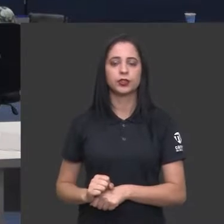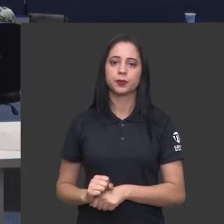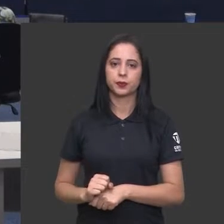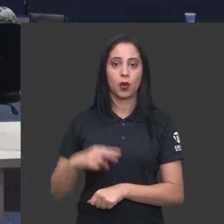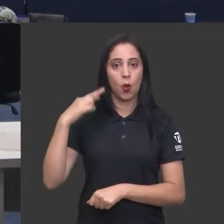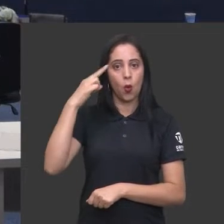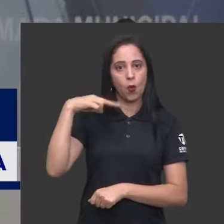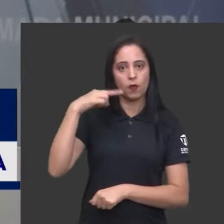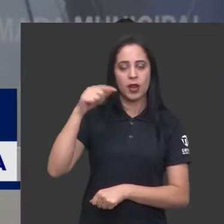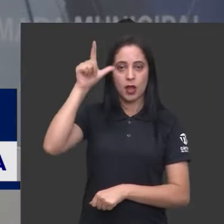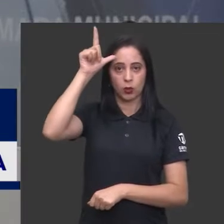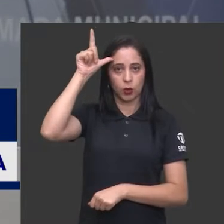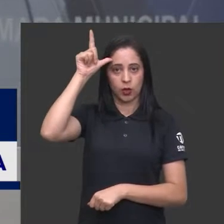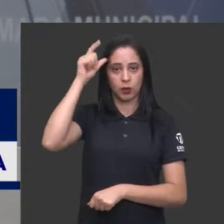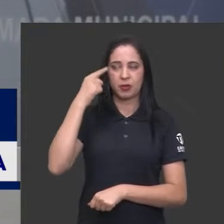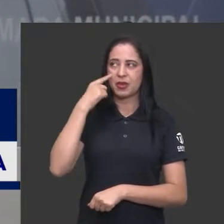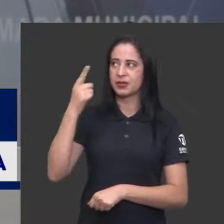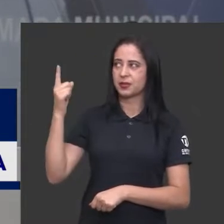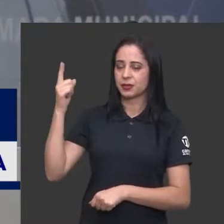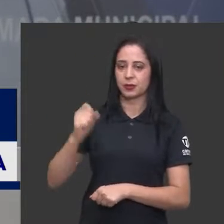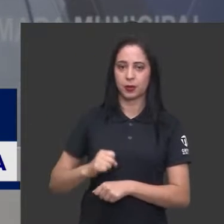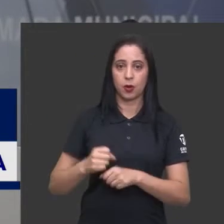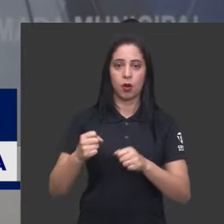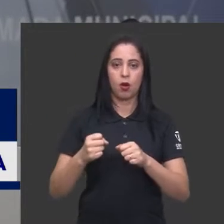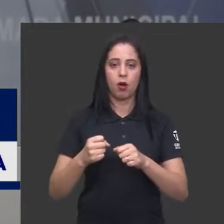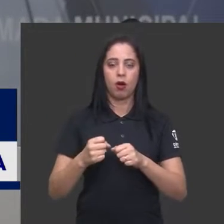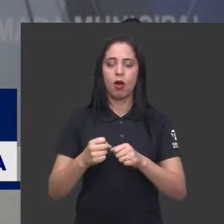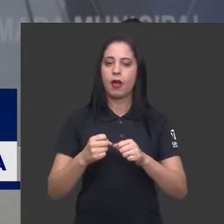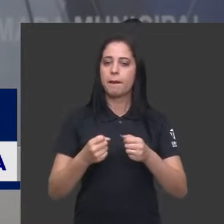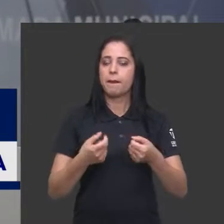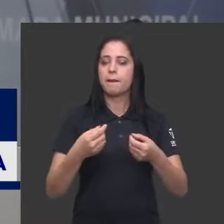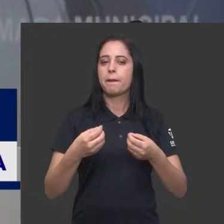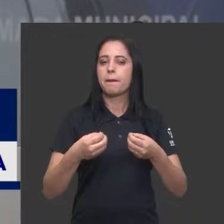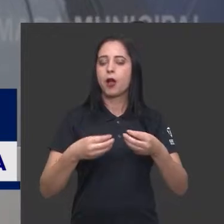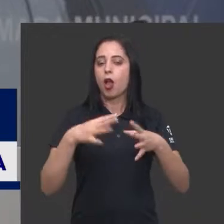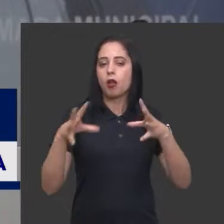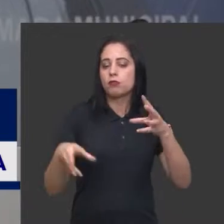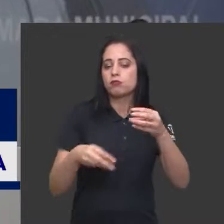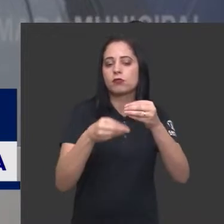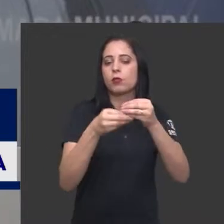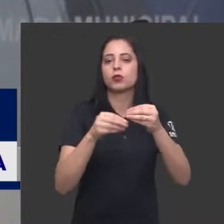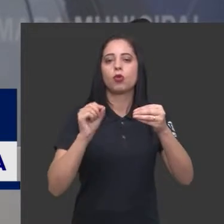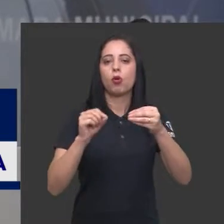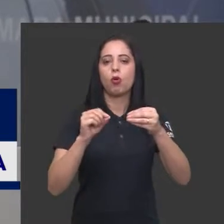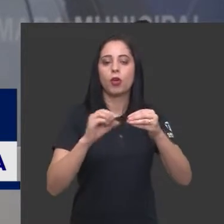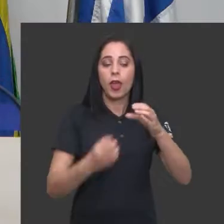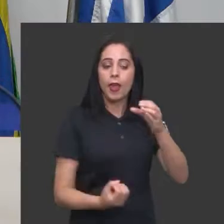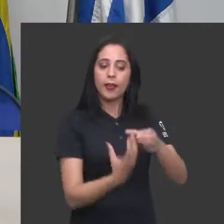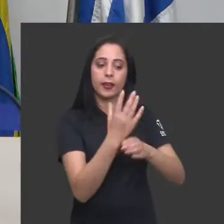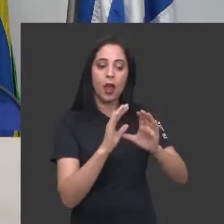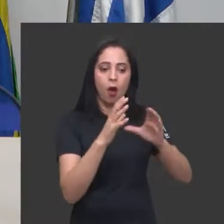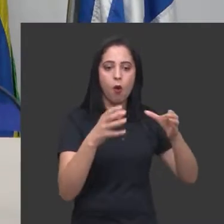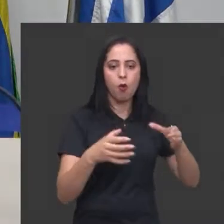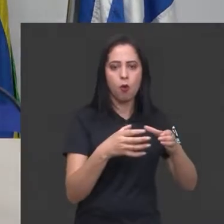Na tribuna, o vereador Lino Bispo comentou sobre a possível abertura de uma comissão especial de inquérito para apurar como tem